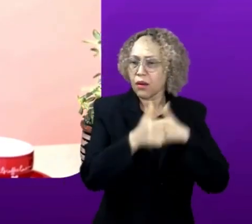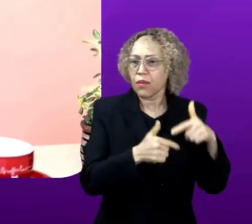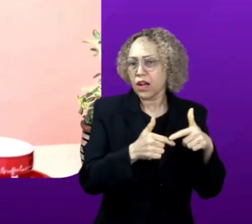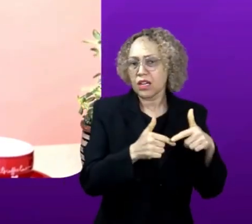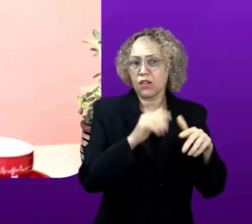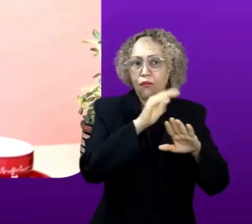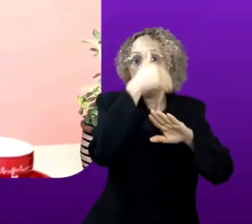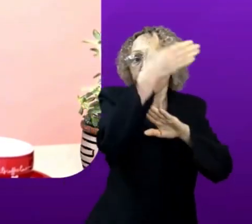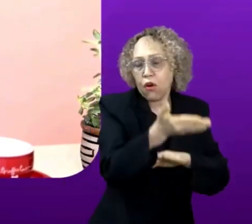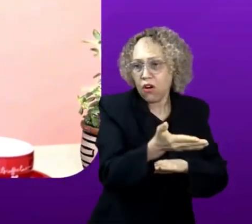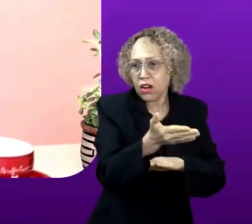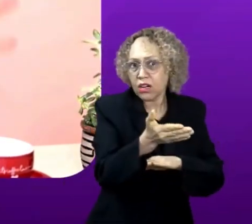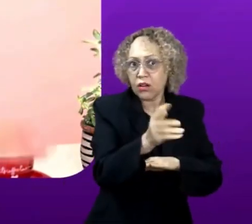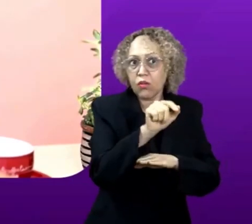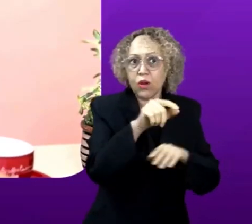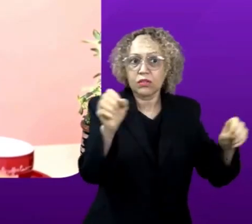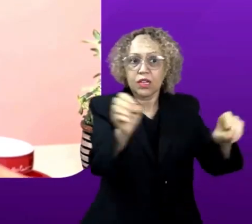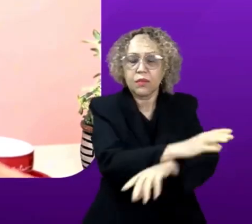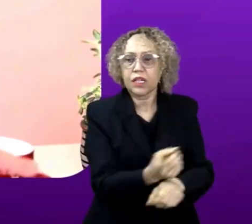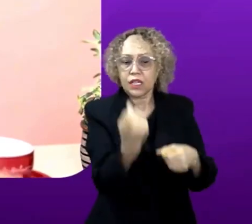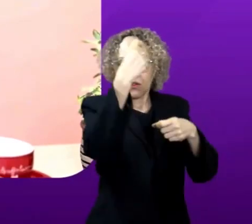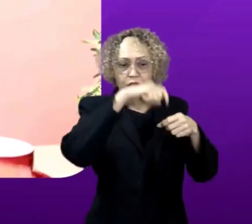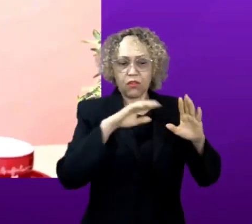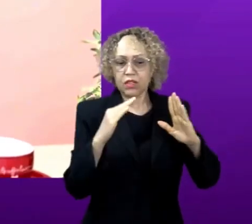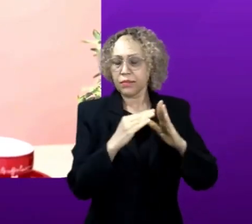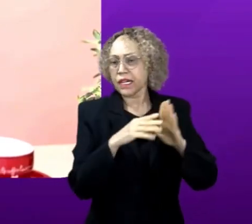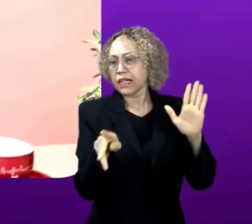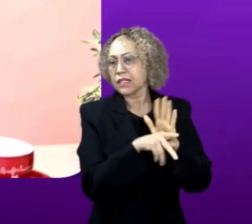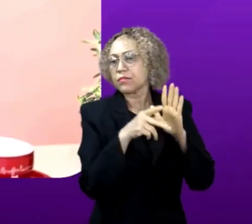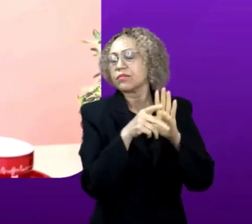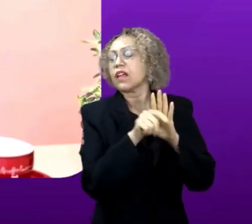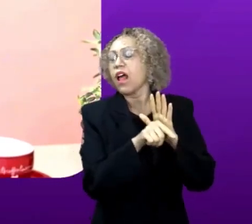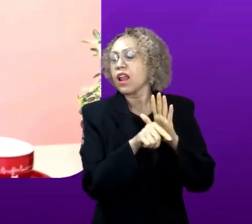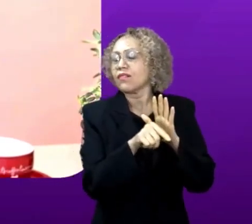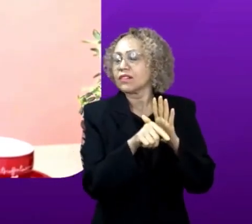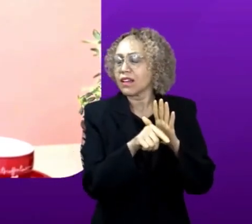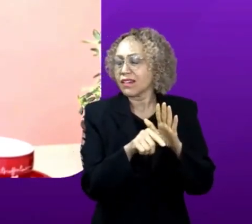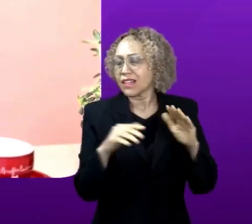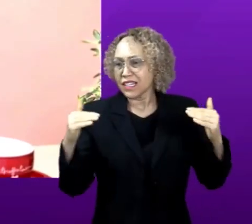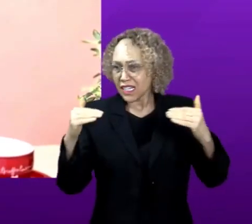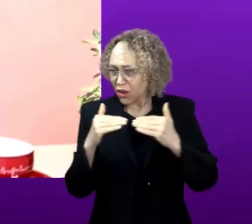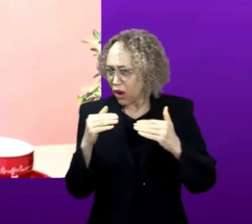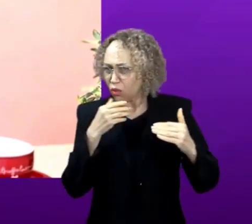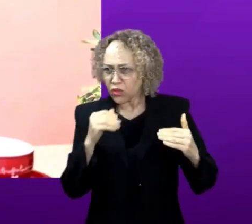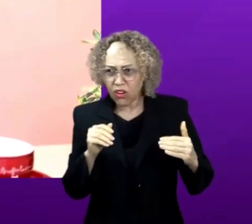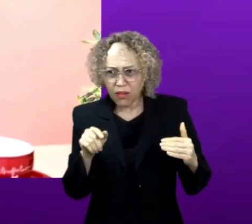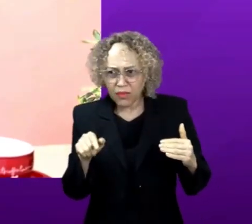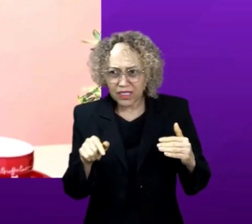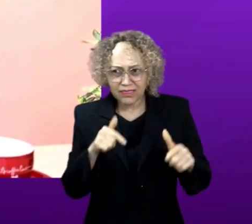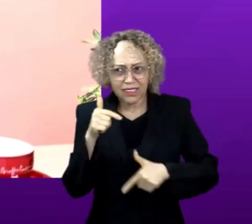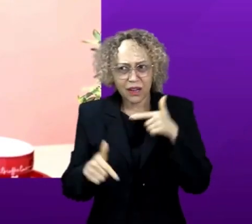mas muita gente pensa que as mulheres, quando vão trabalhar fora, elas têm igualdade de condições com os homens no